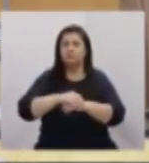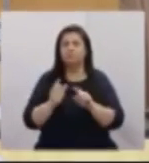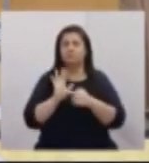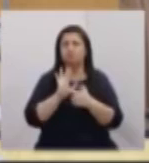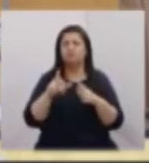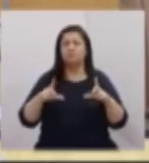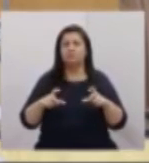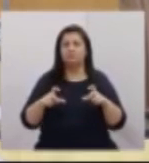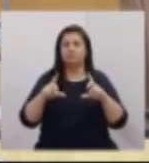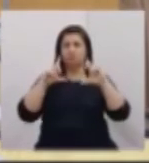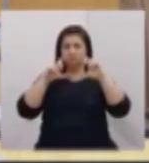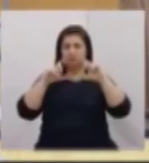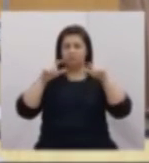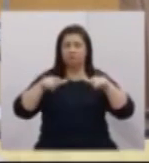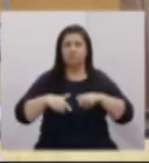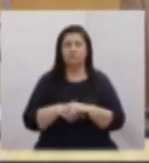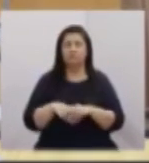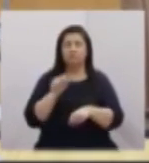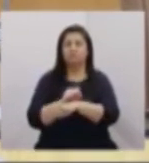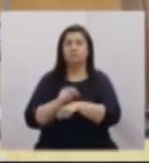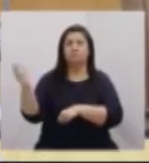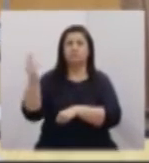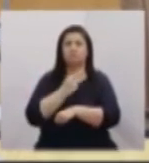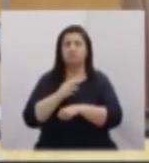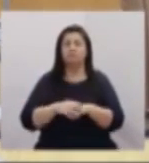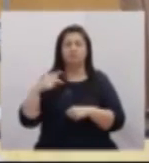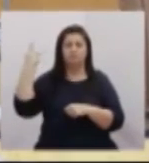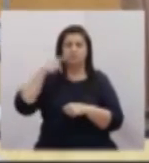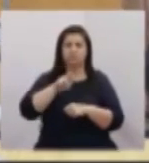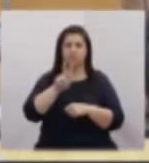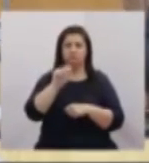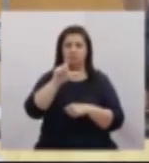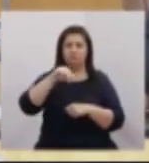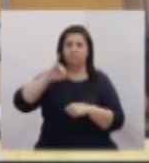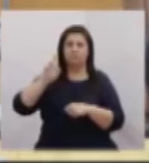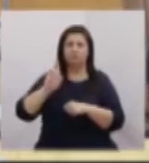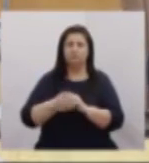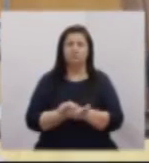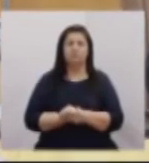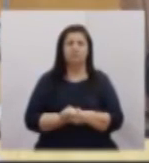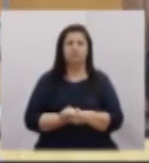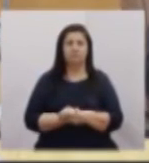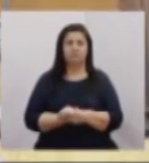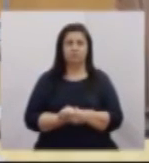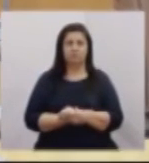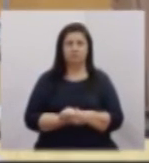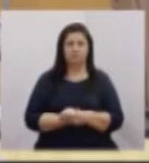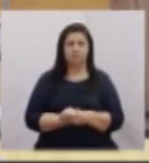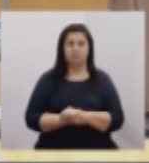do local e o aguardo de manifestação. Autoria, vereador Valmir Parque, Meia Lua.